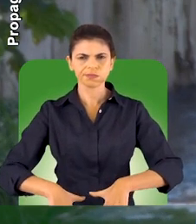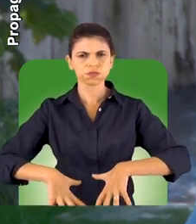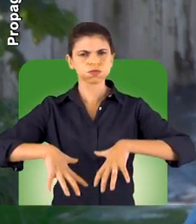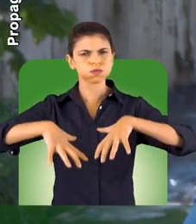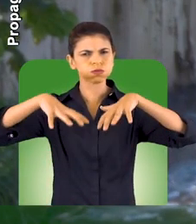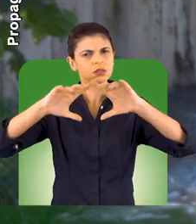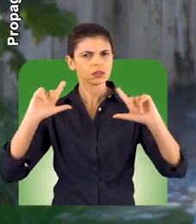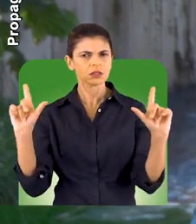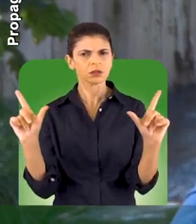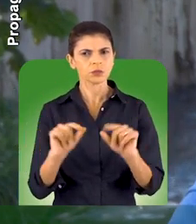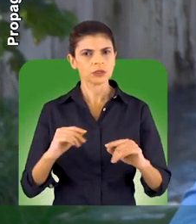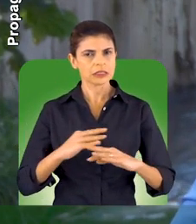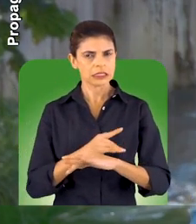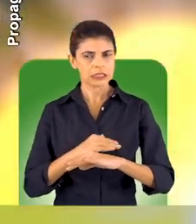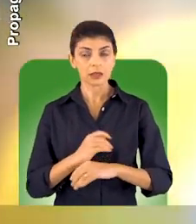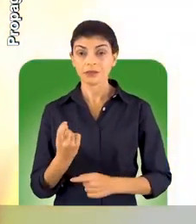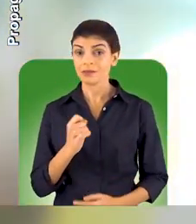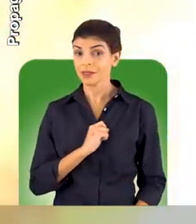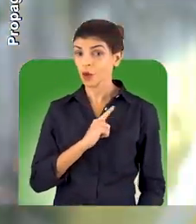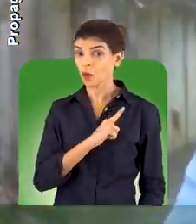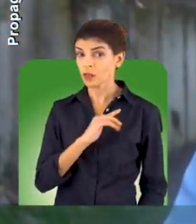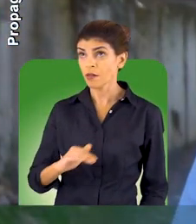diminuir os alagamentos em nossa cidade. São Gonçalo acima de tudo e Deus acima de todos.